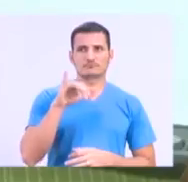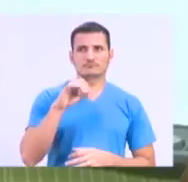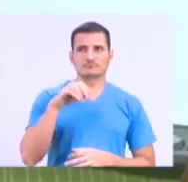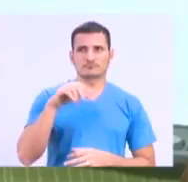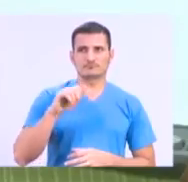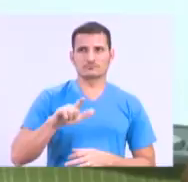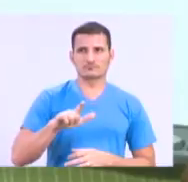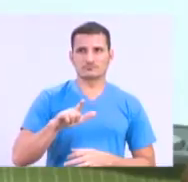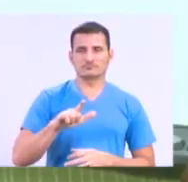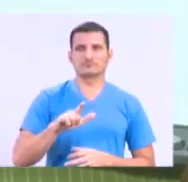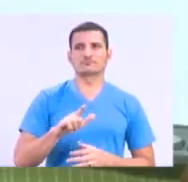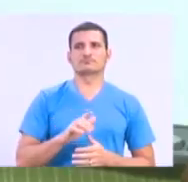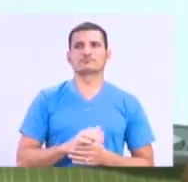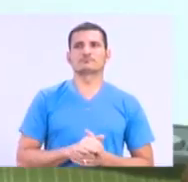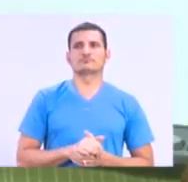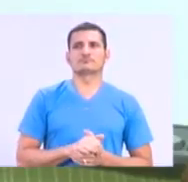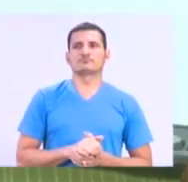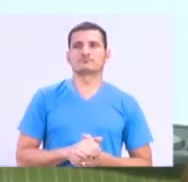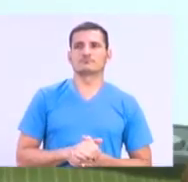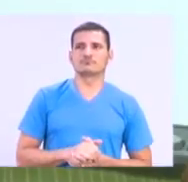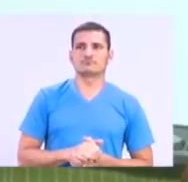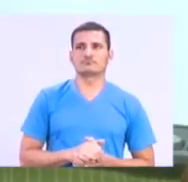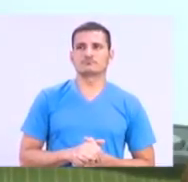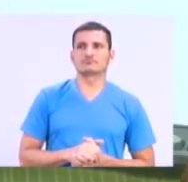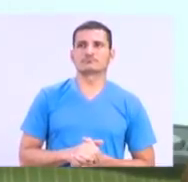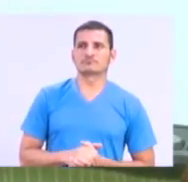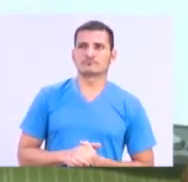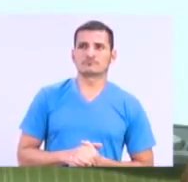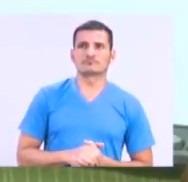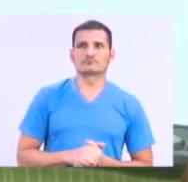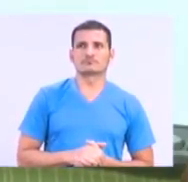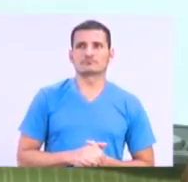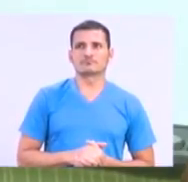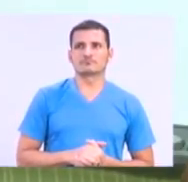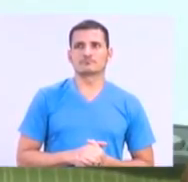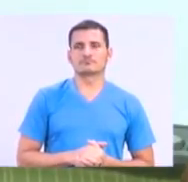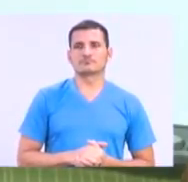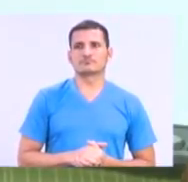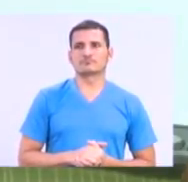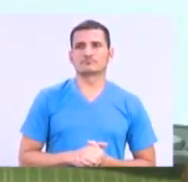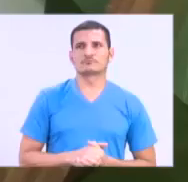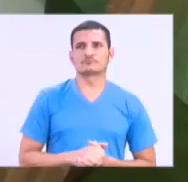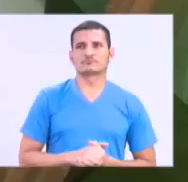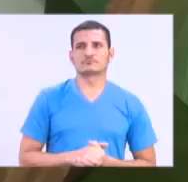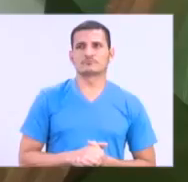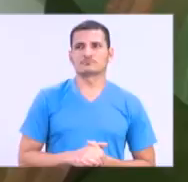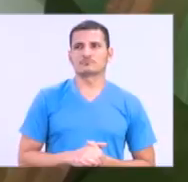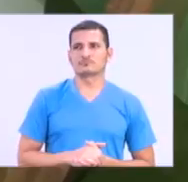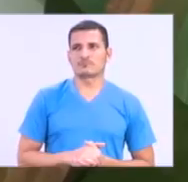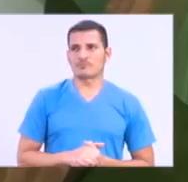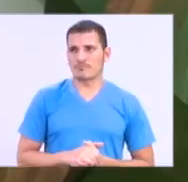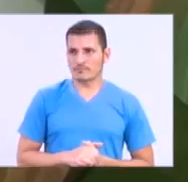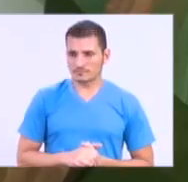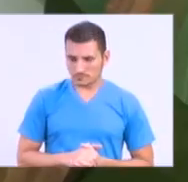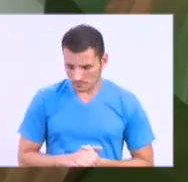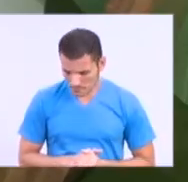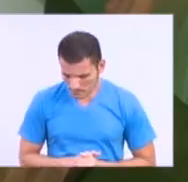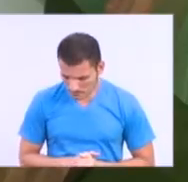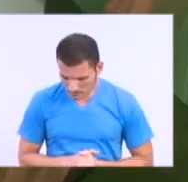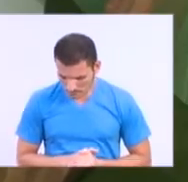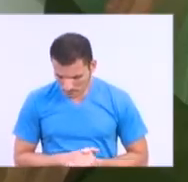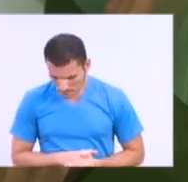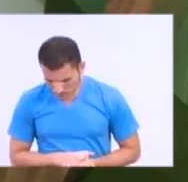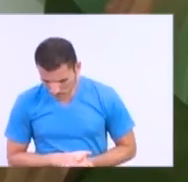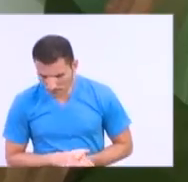e uma contrária a essas duas ainda. Vamos à próxima questão, professora? Vamos. Questão